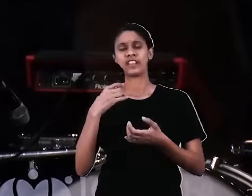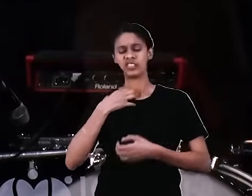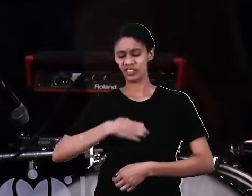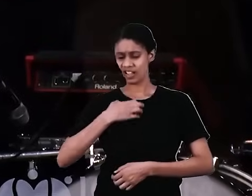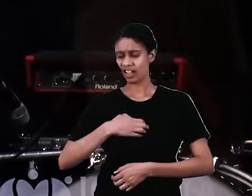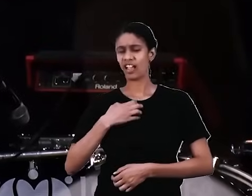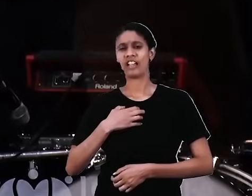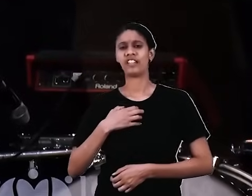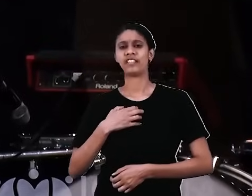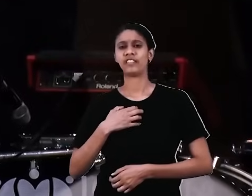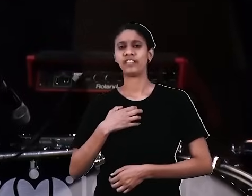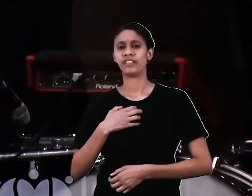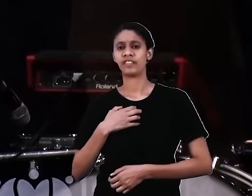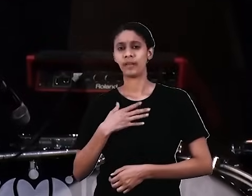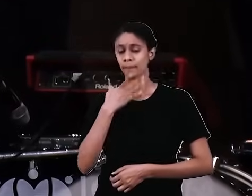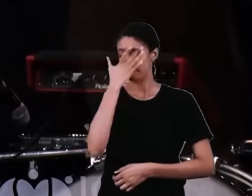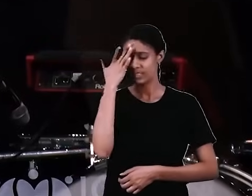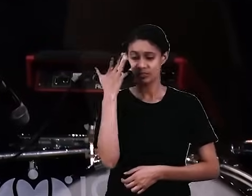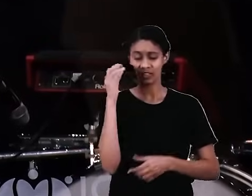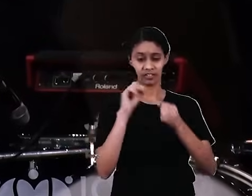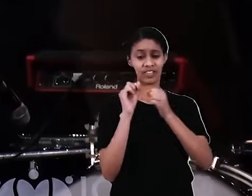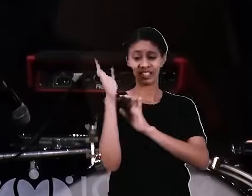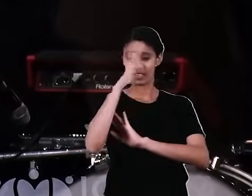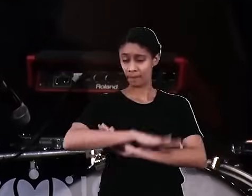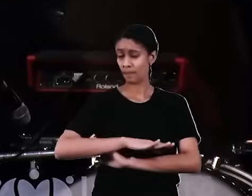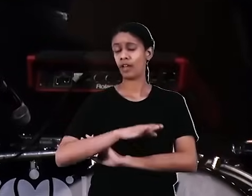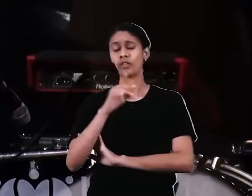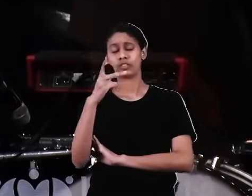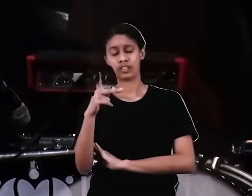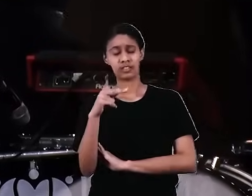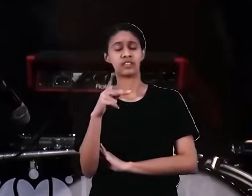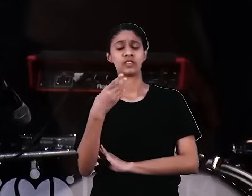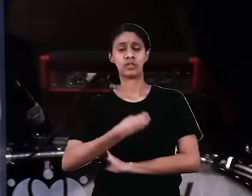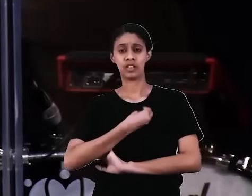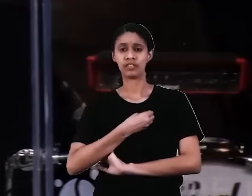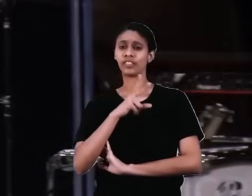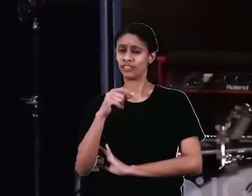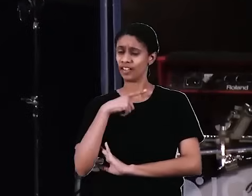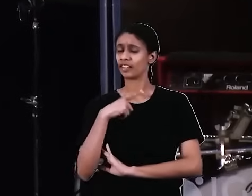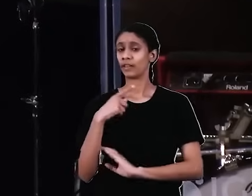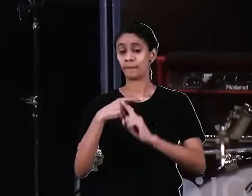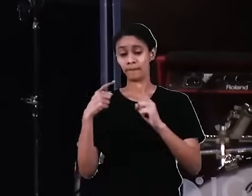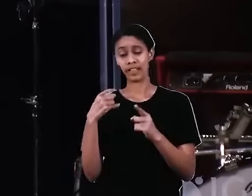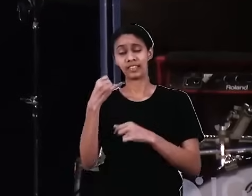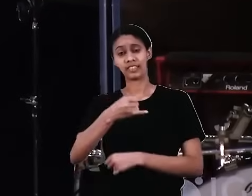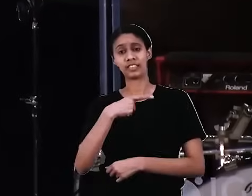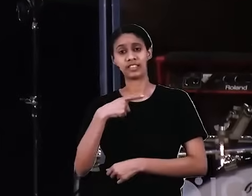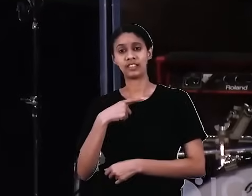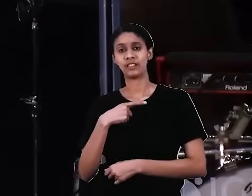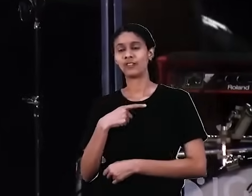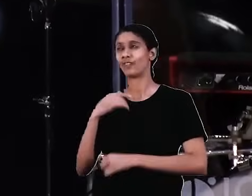vingança. Mas se você tiver temor ao Senhor, humildade,